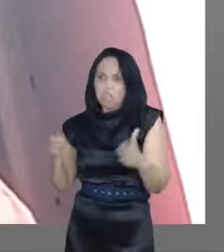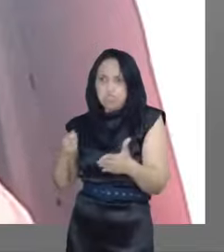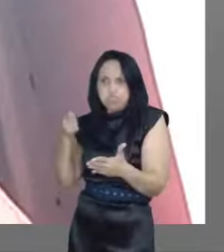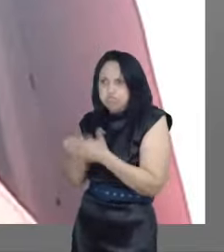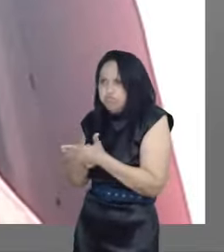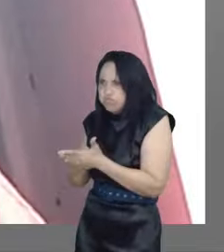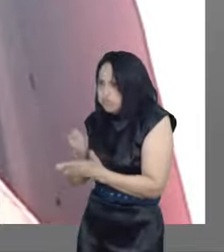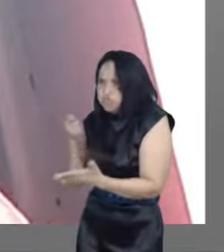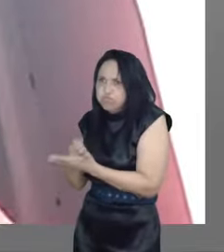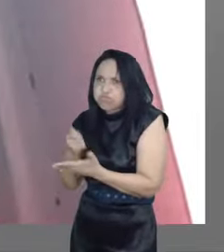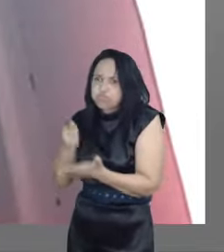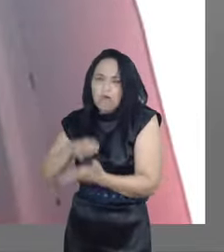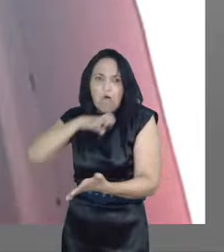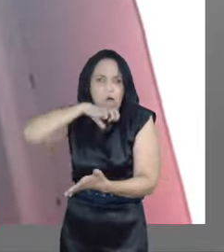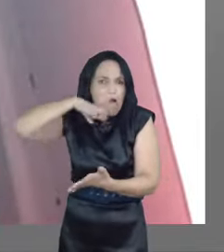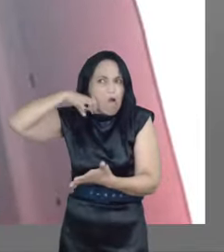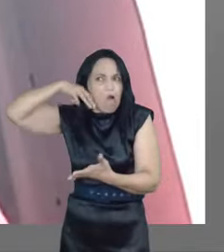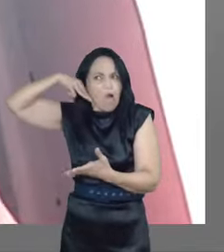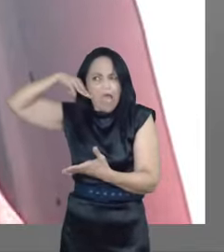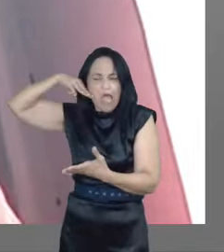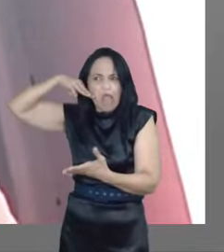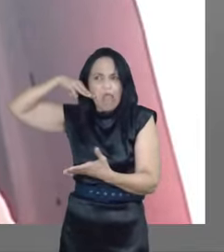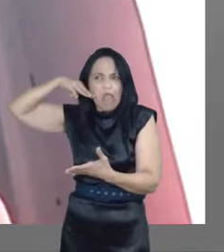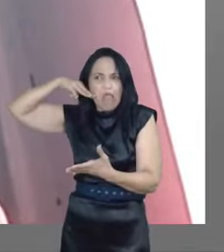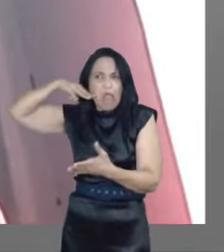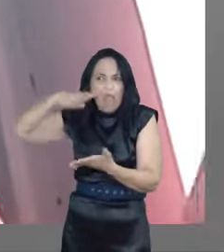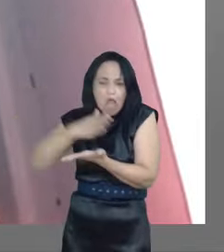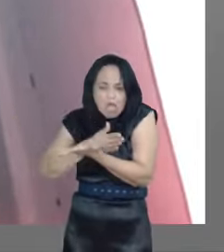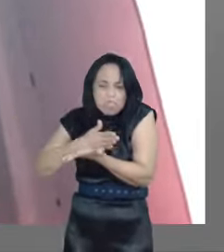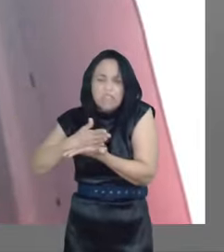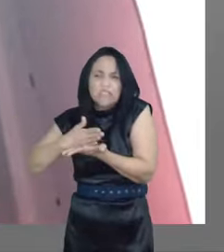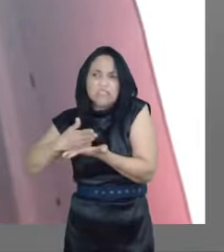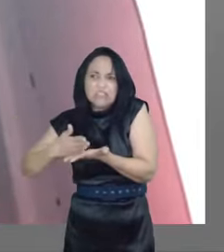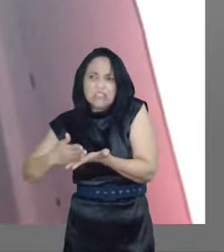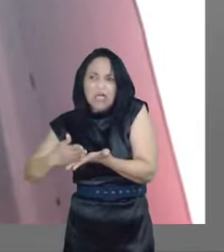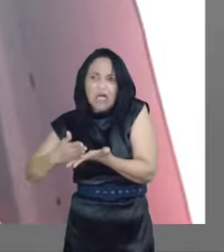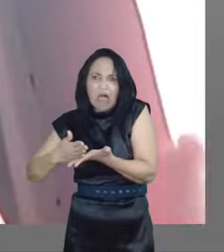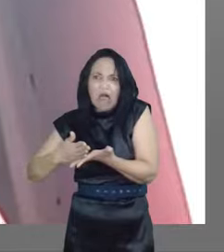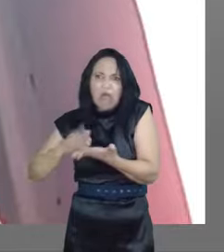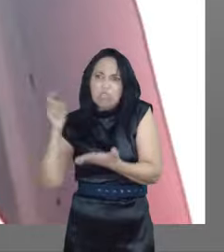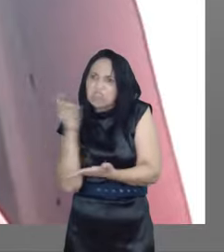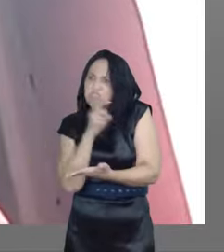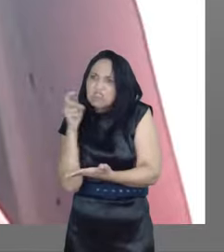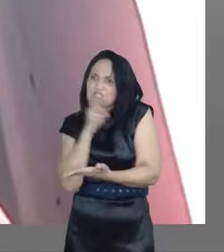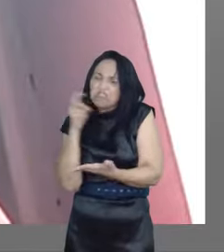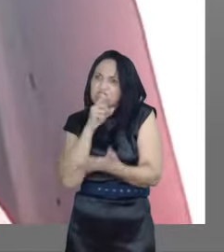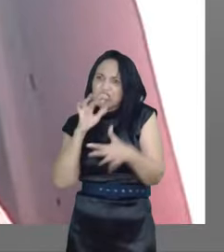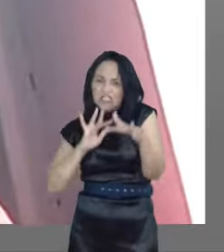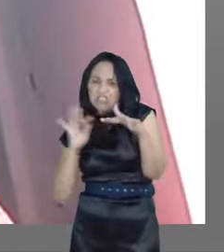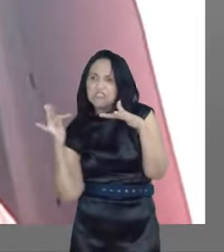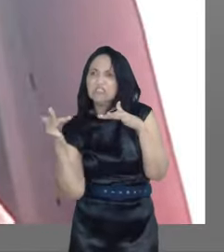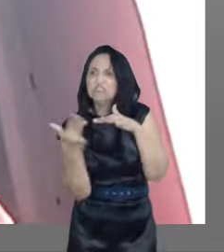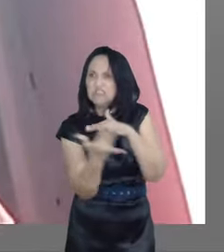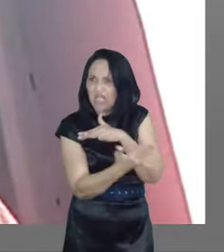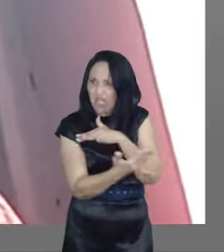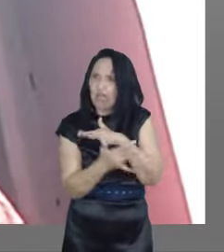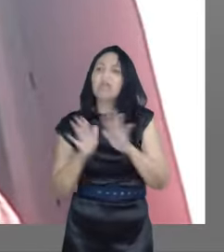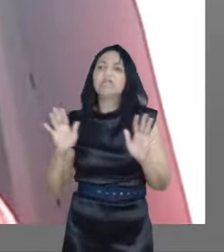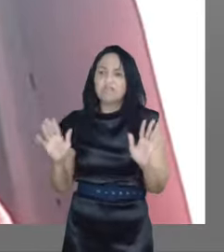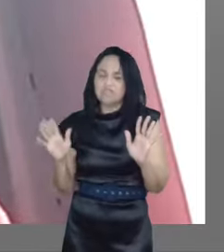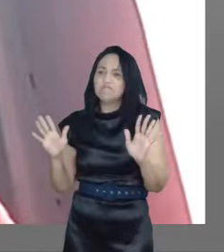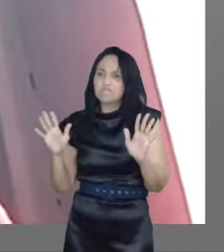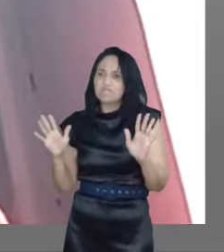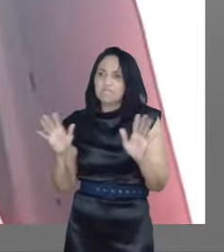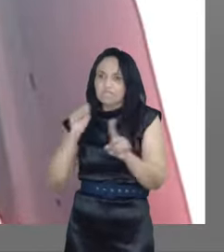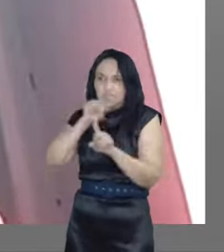o Elon Musk, ele que quer implantar uma ditadura, tem que ser também nas redes sociais, por ser uma sociedade de massa. Mas,